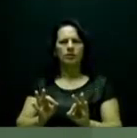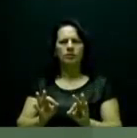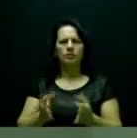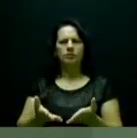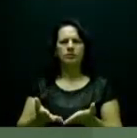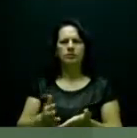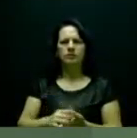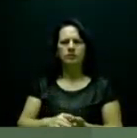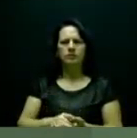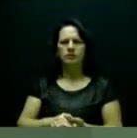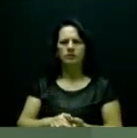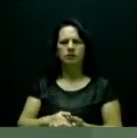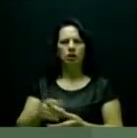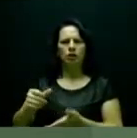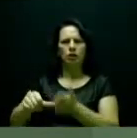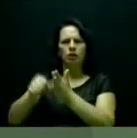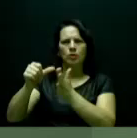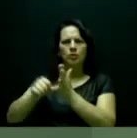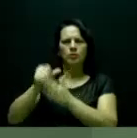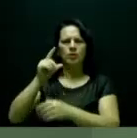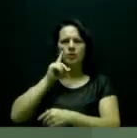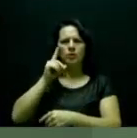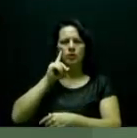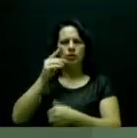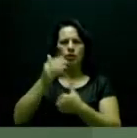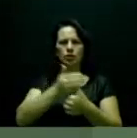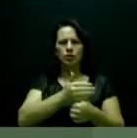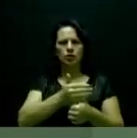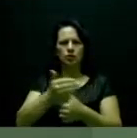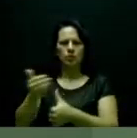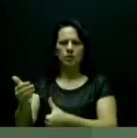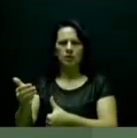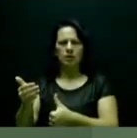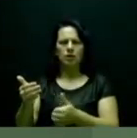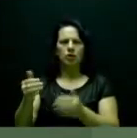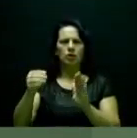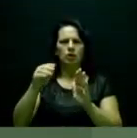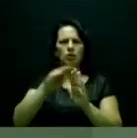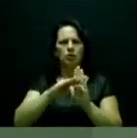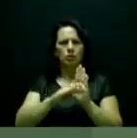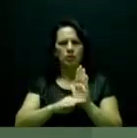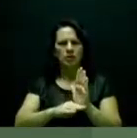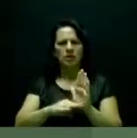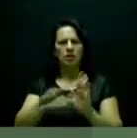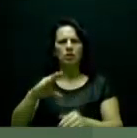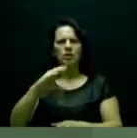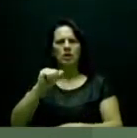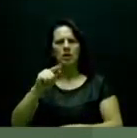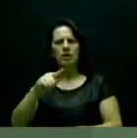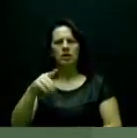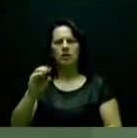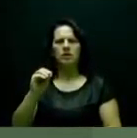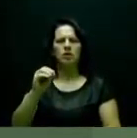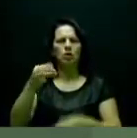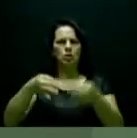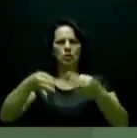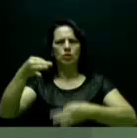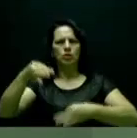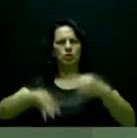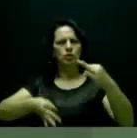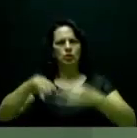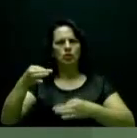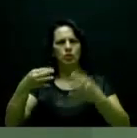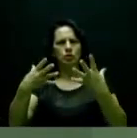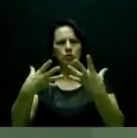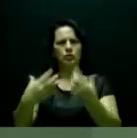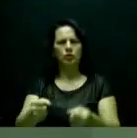Olha, e foi desde o primeiro dia de mandato. O PT entrou com processo de cassação contra mim, quando o processo já tinha julgado, tinha sido